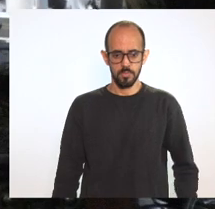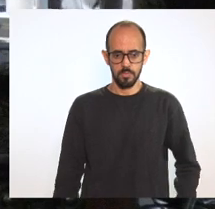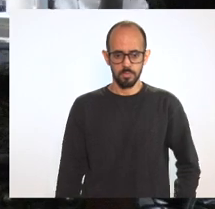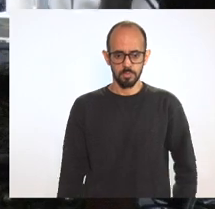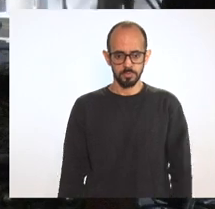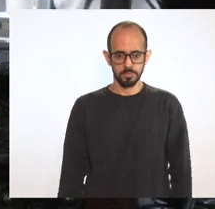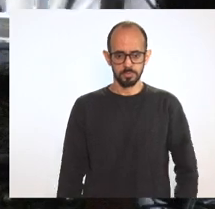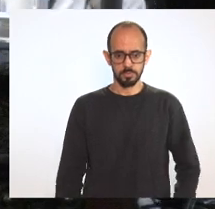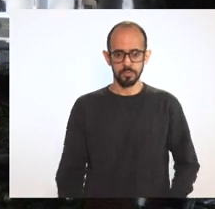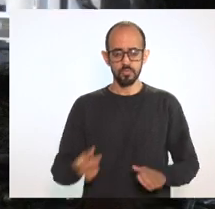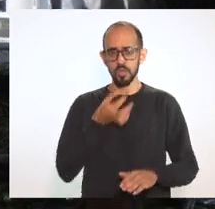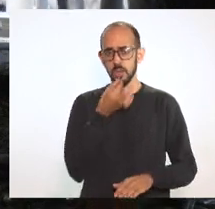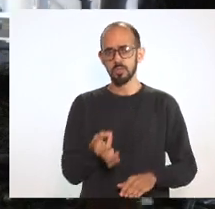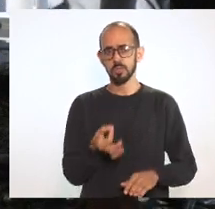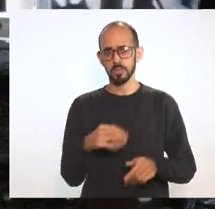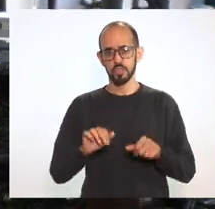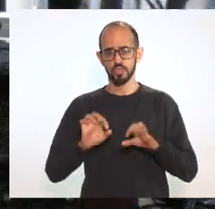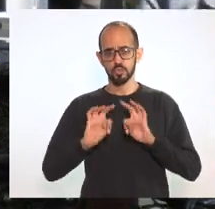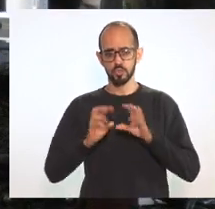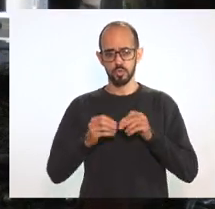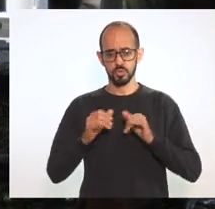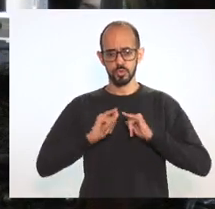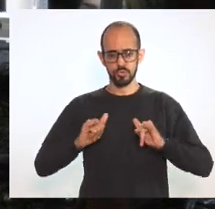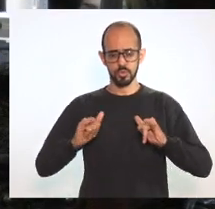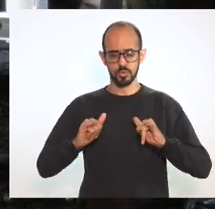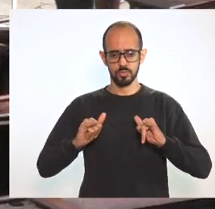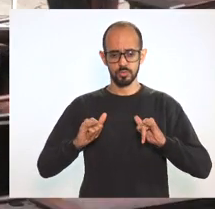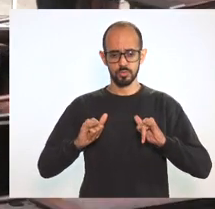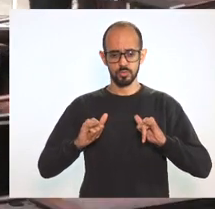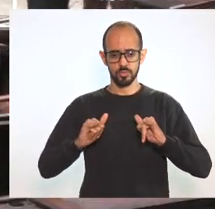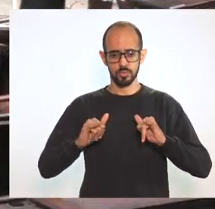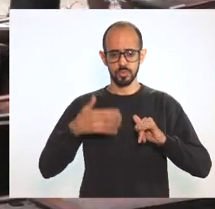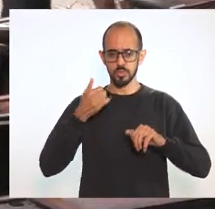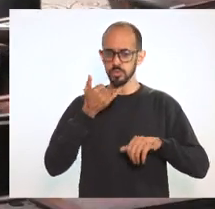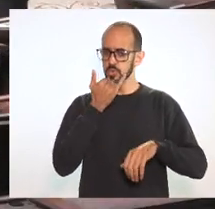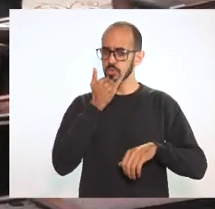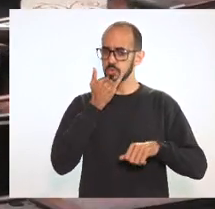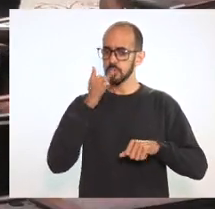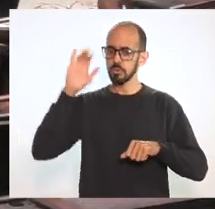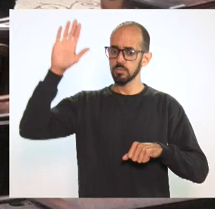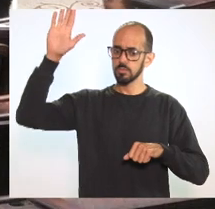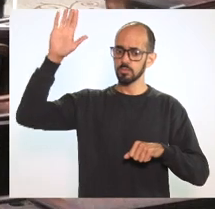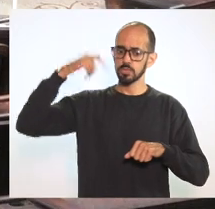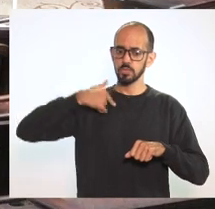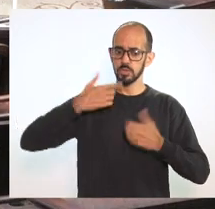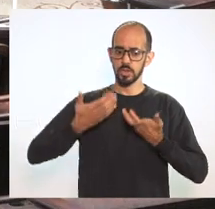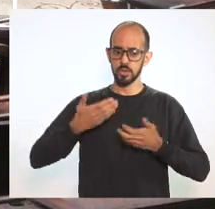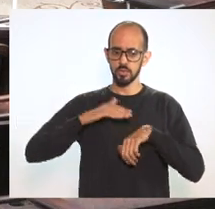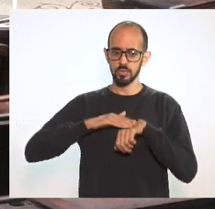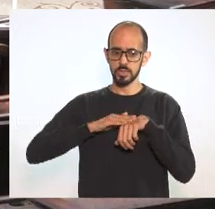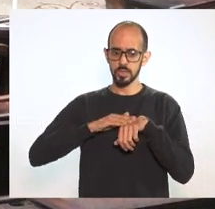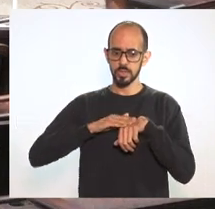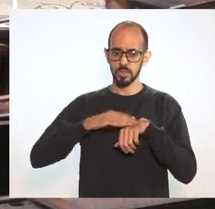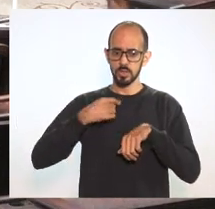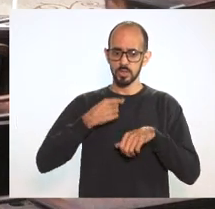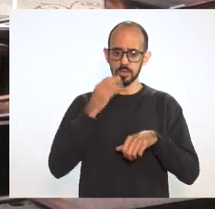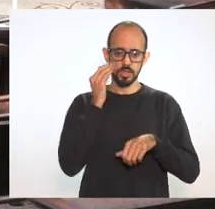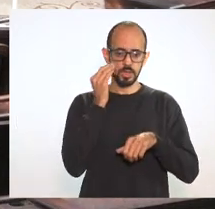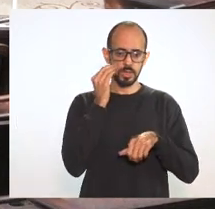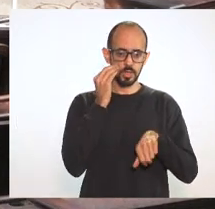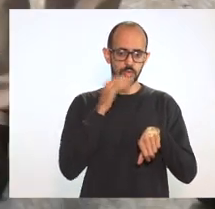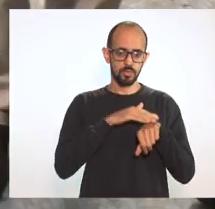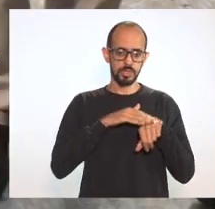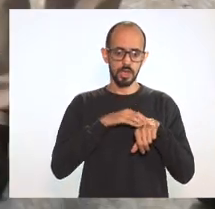Com os pareceres emitidos. Presidente, pela ordem, por favor. Eu estava tentando fazer aqui uma conversa com o deputado Márcio Pacheco, mas está